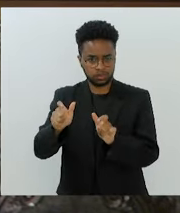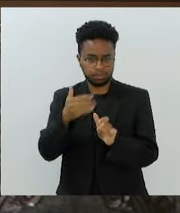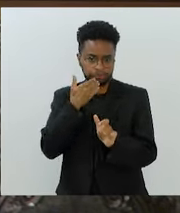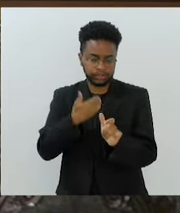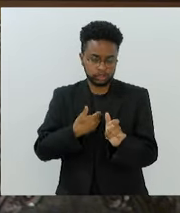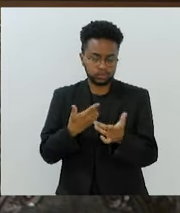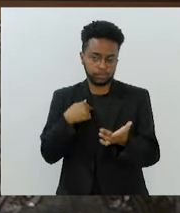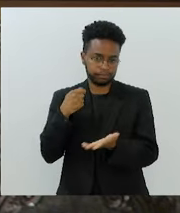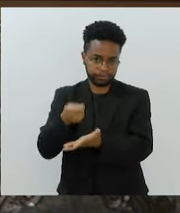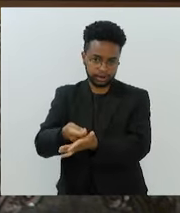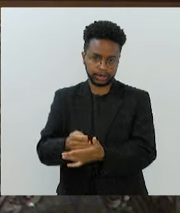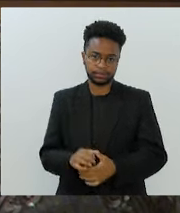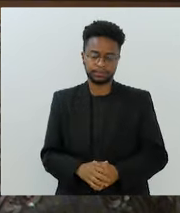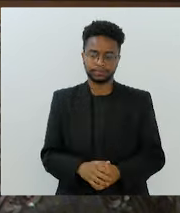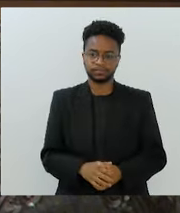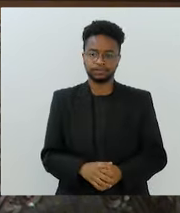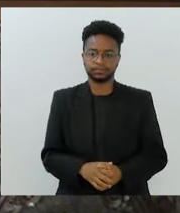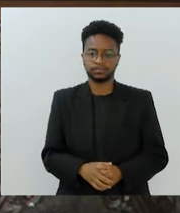pediam. Mas, André,